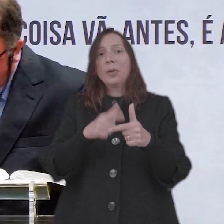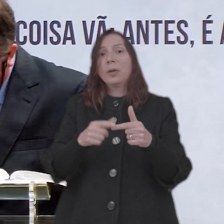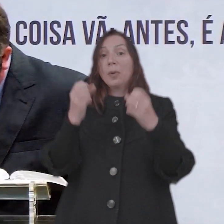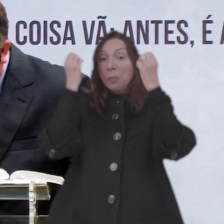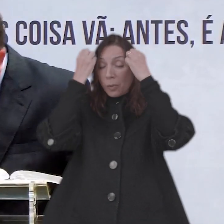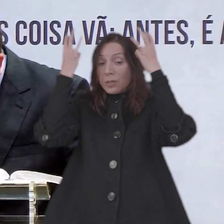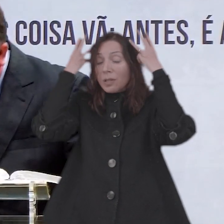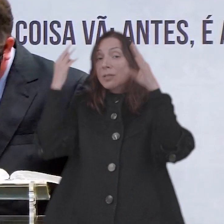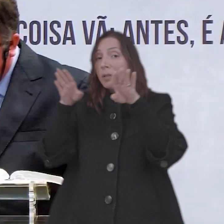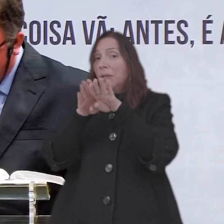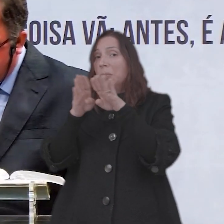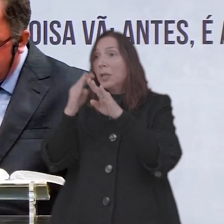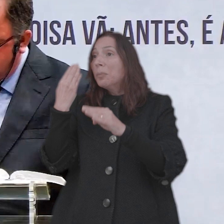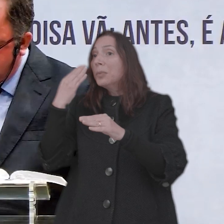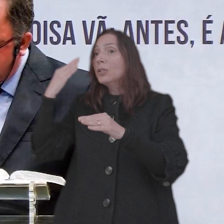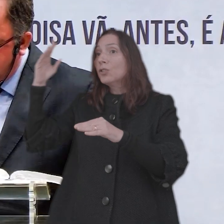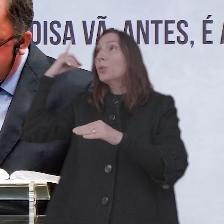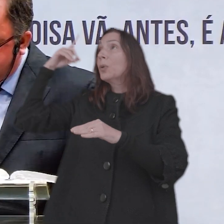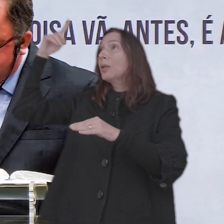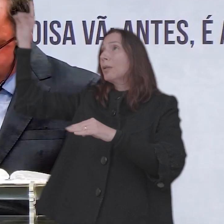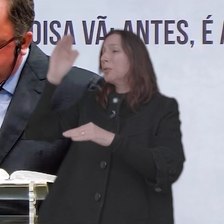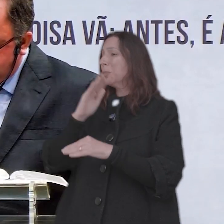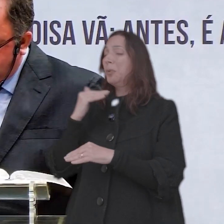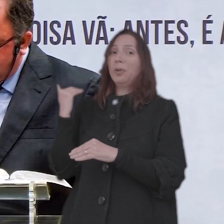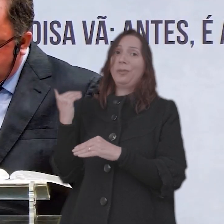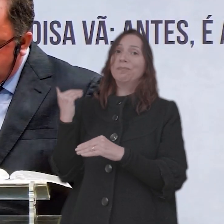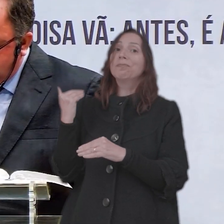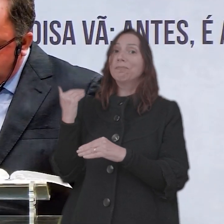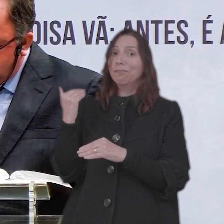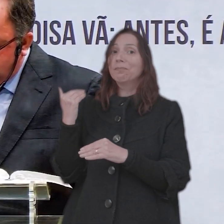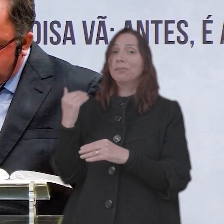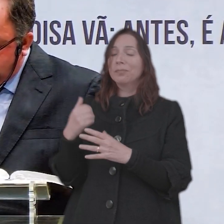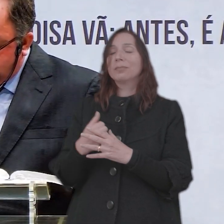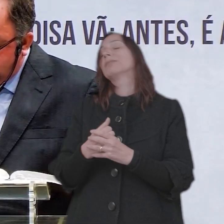pediu para que Deus tirasse a sua vida.